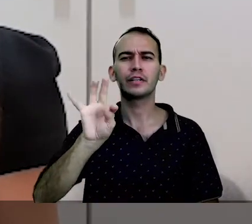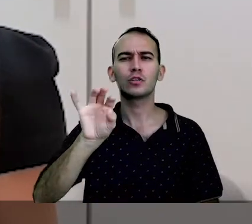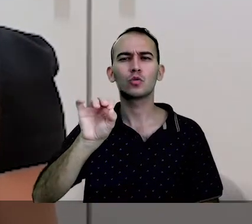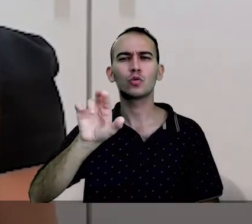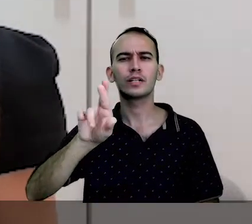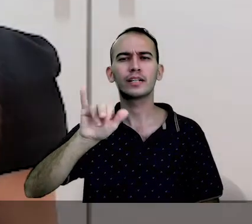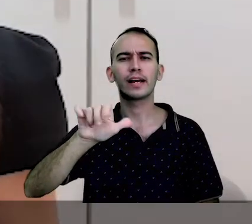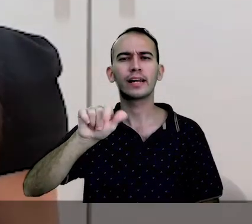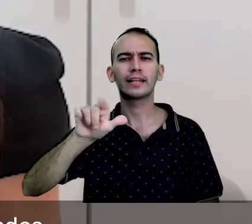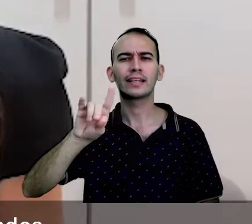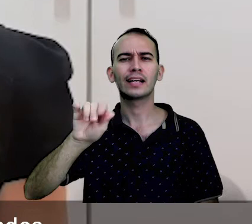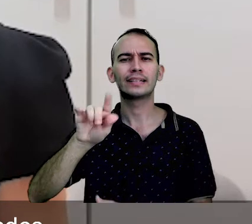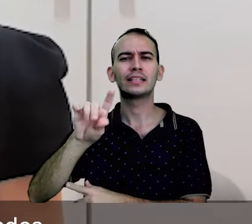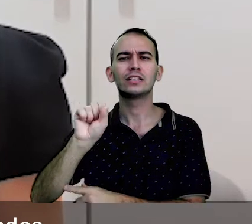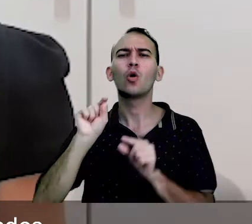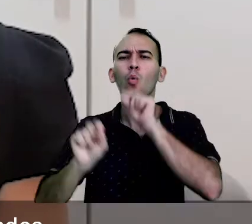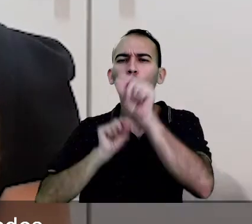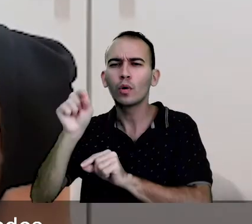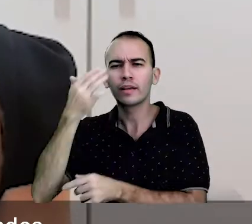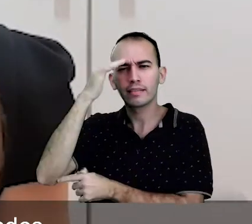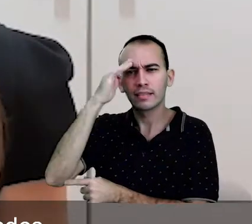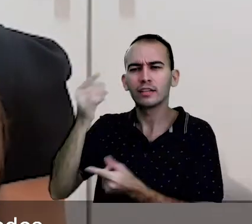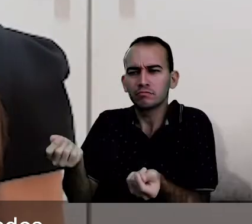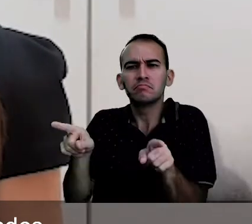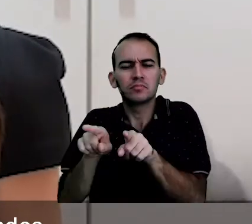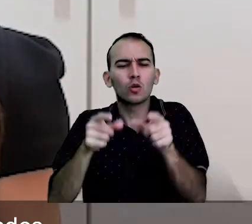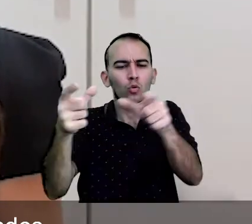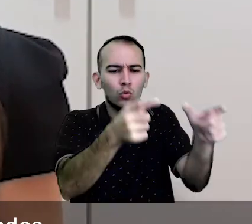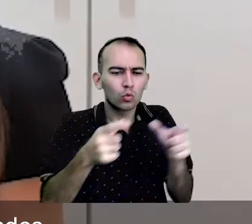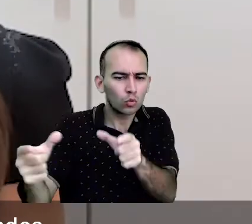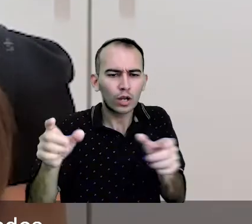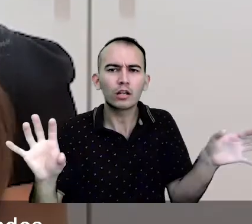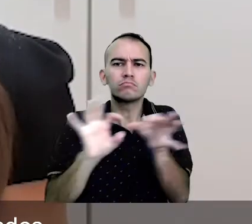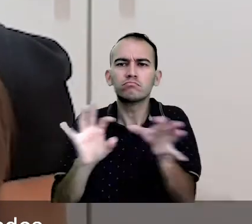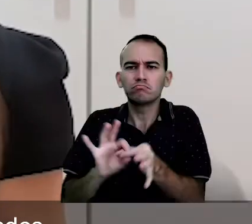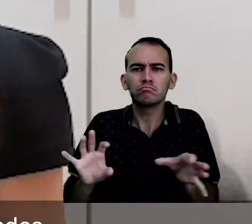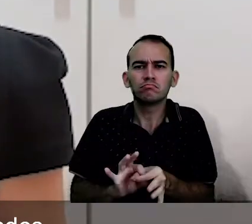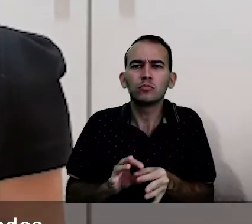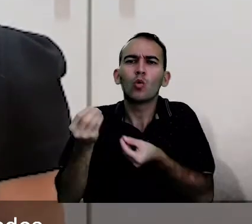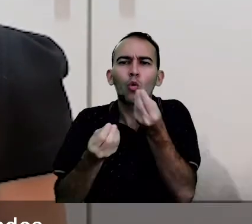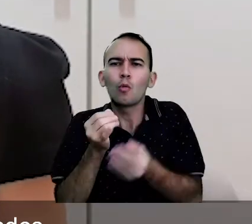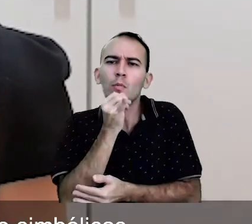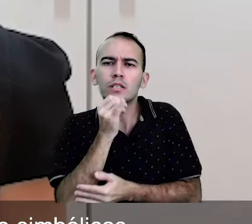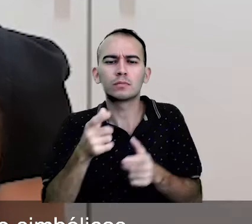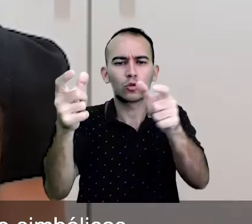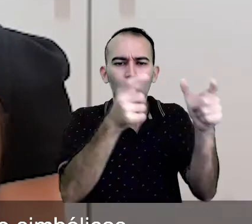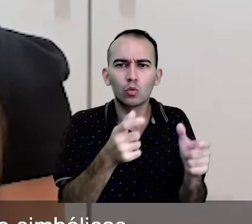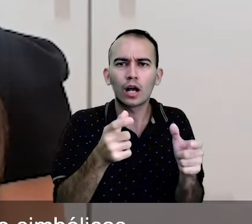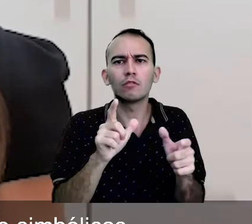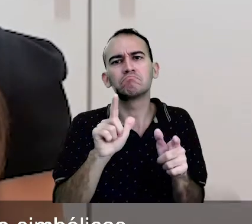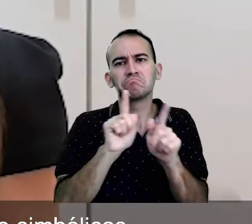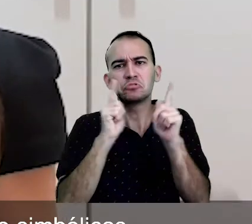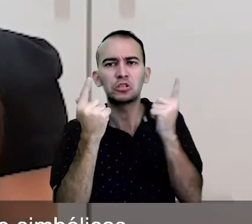nexos comunicacionais. Por isso, inclui os espaços geográficos clássicos e as unicidades formadas